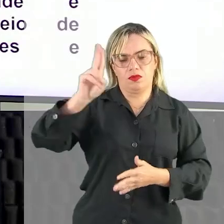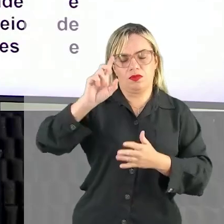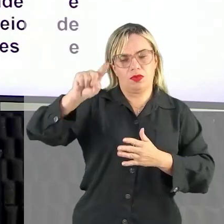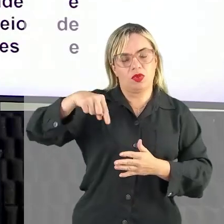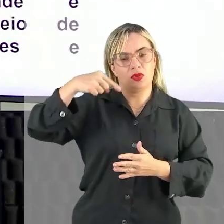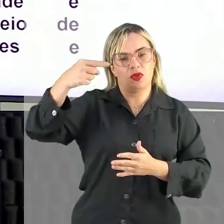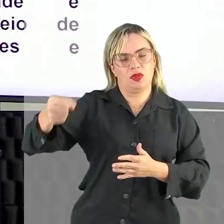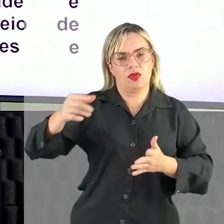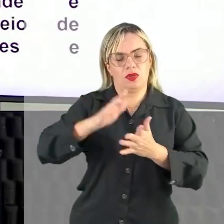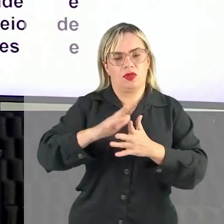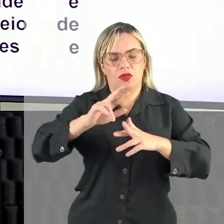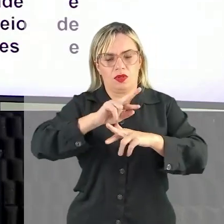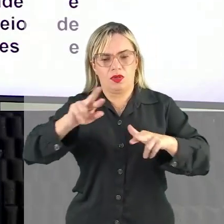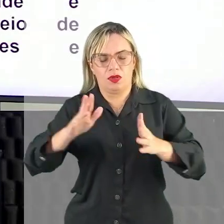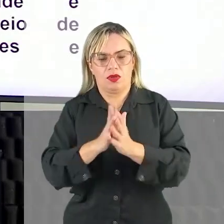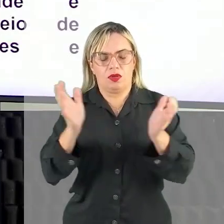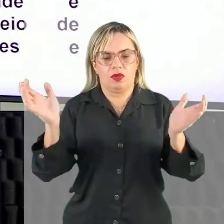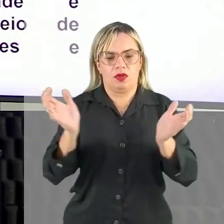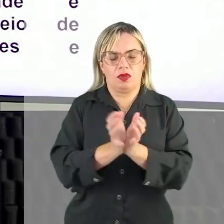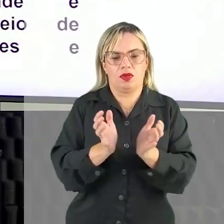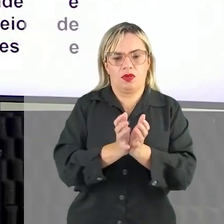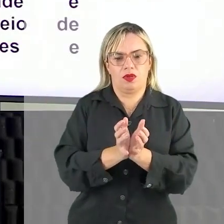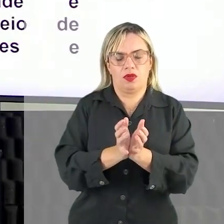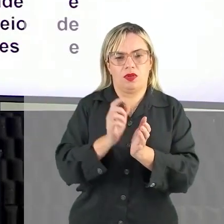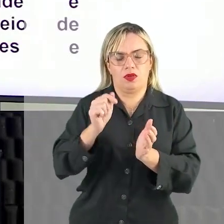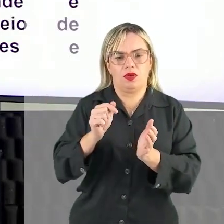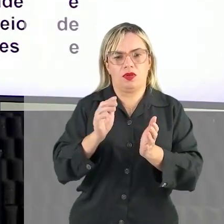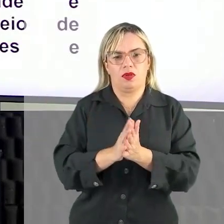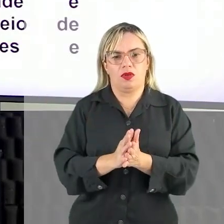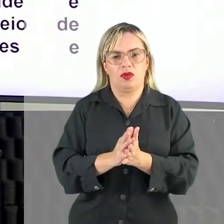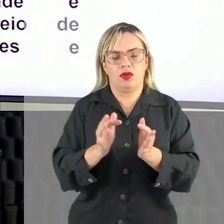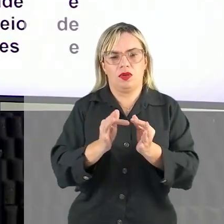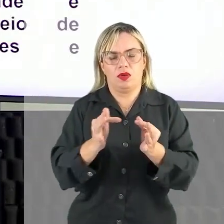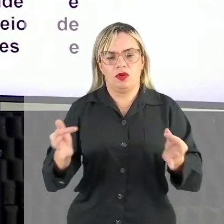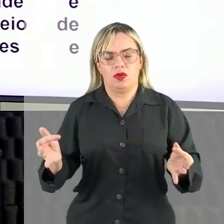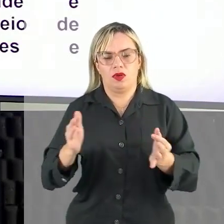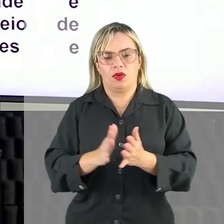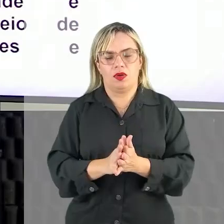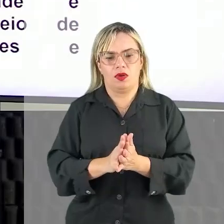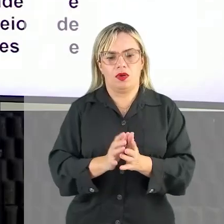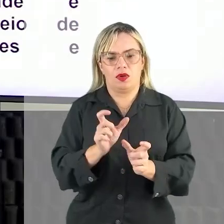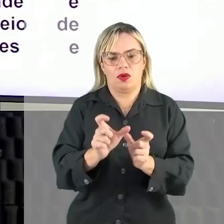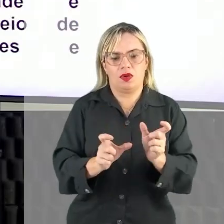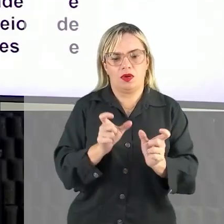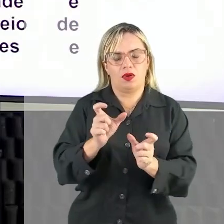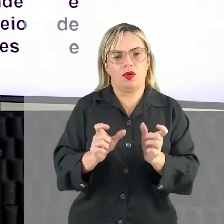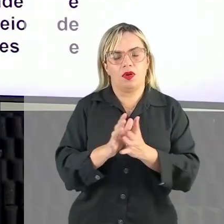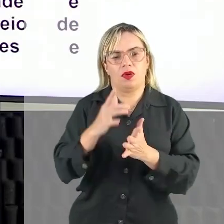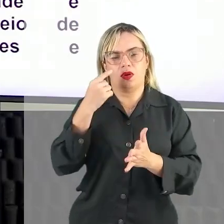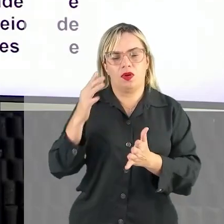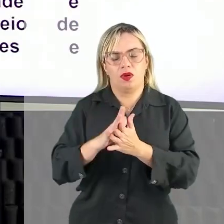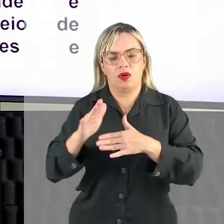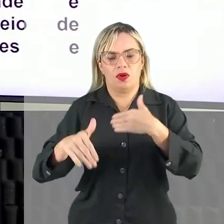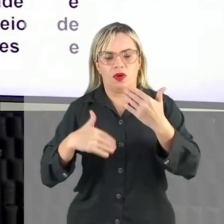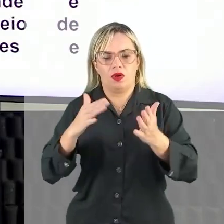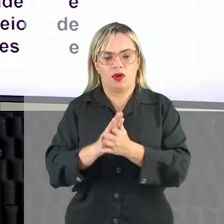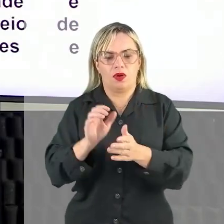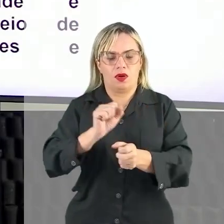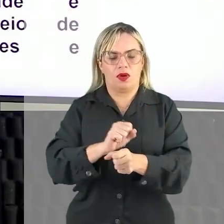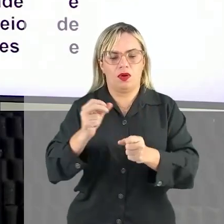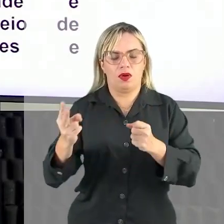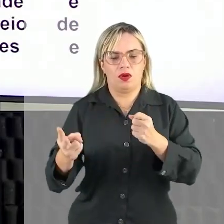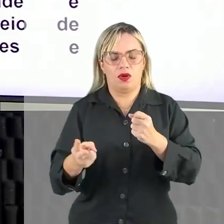outras outras classes né sintáticas e morfológicas como por exemplo advérbios conjunções você pode construir uma